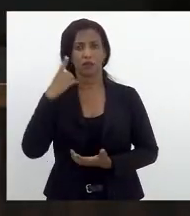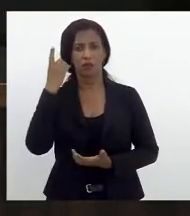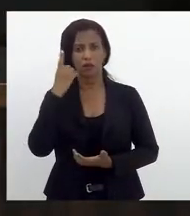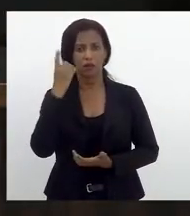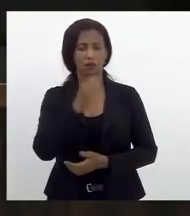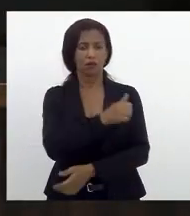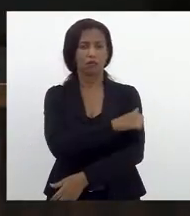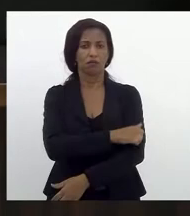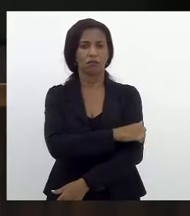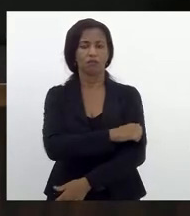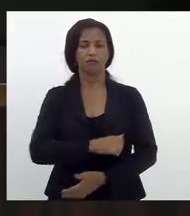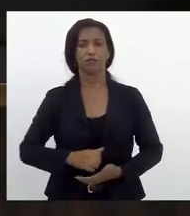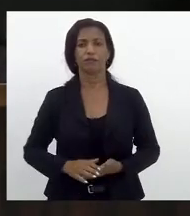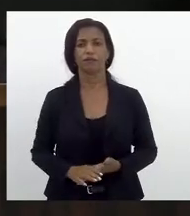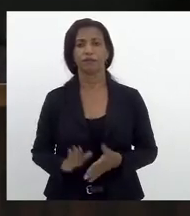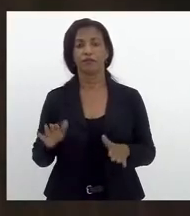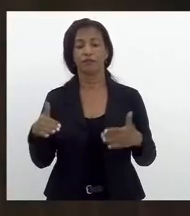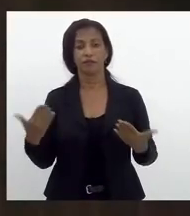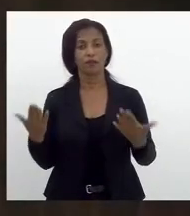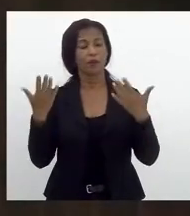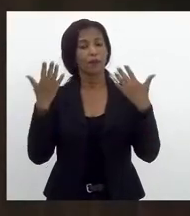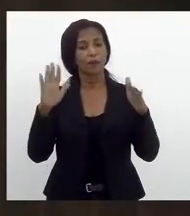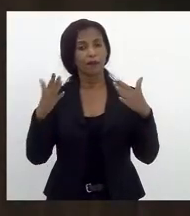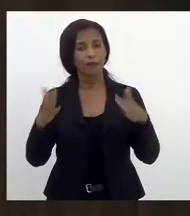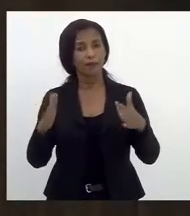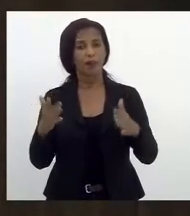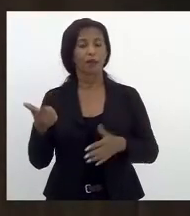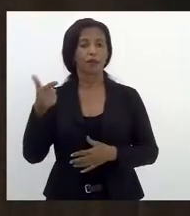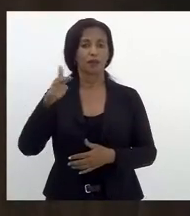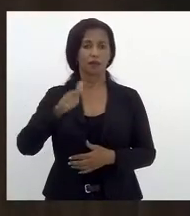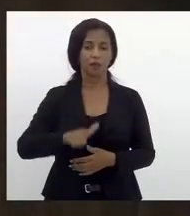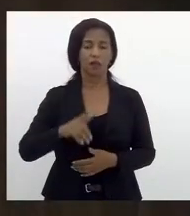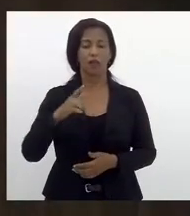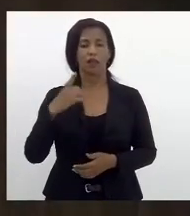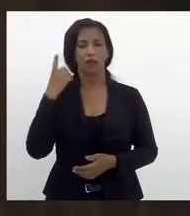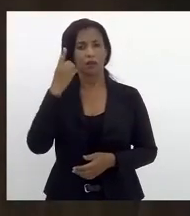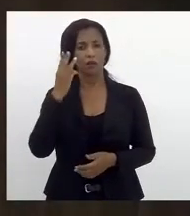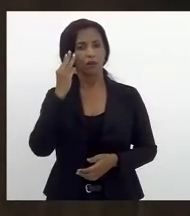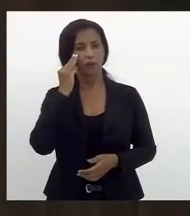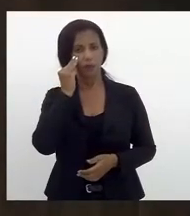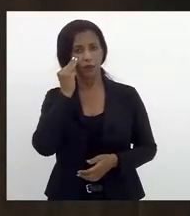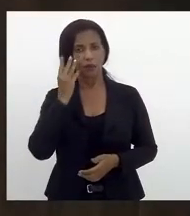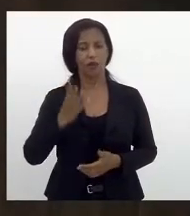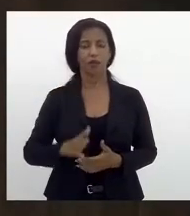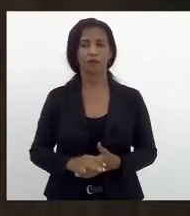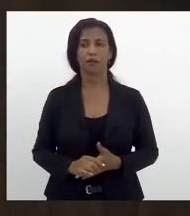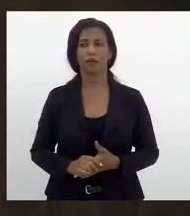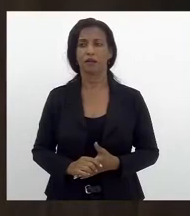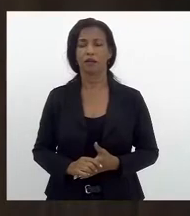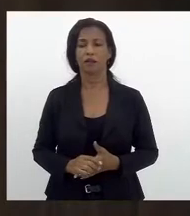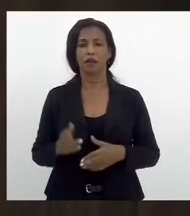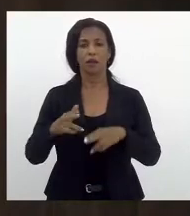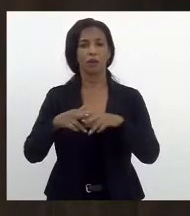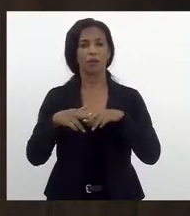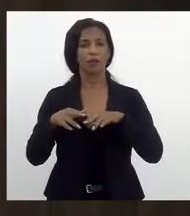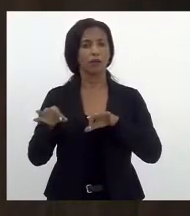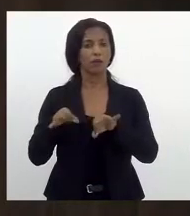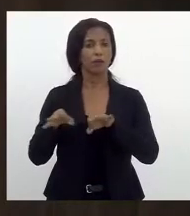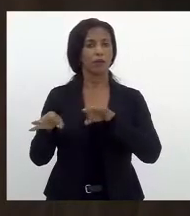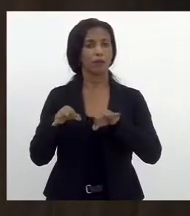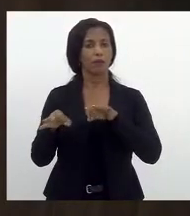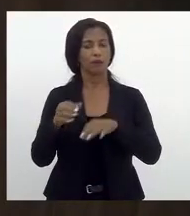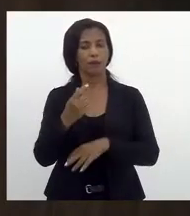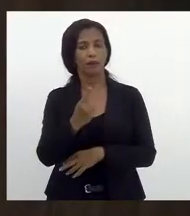Rejane. Então, parabenizar novamente a deputada Mônica Francisco por esse projeto de